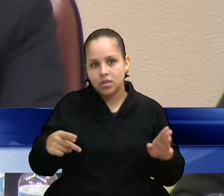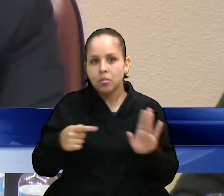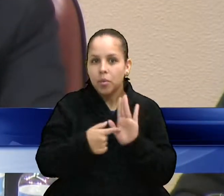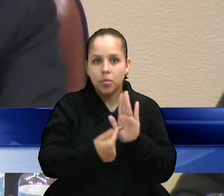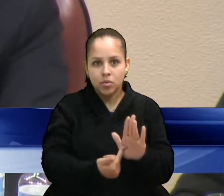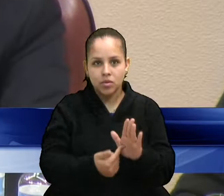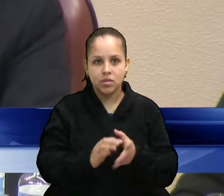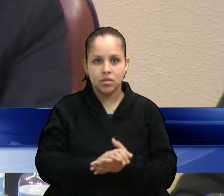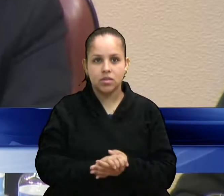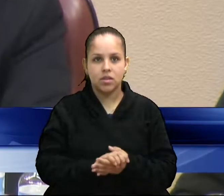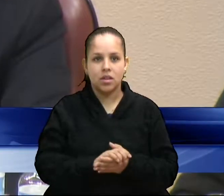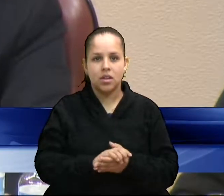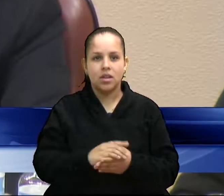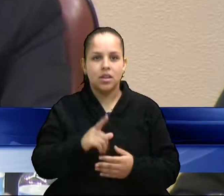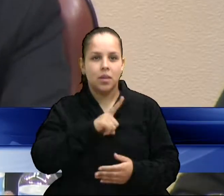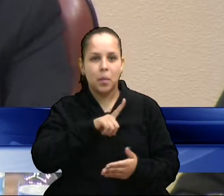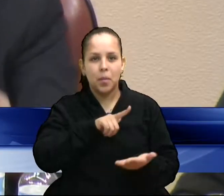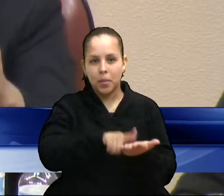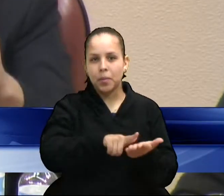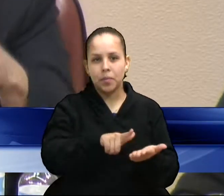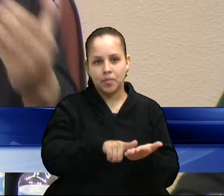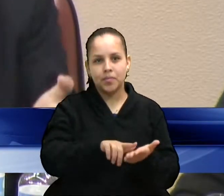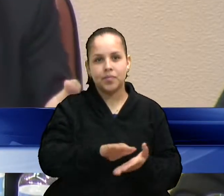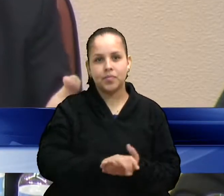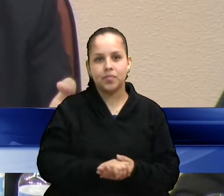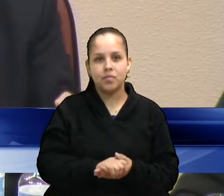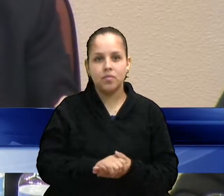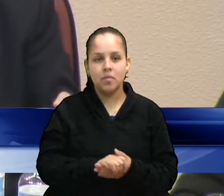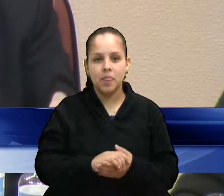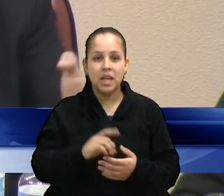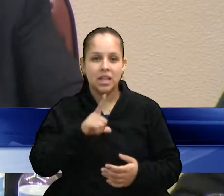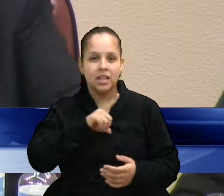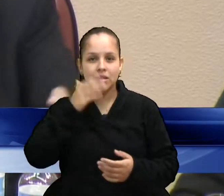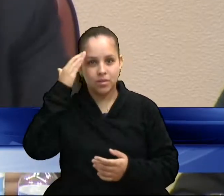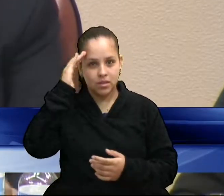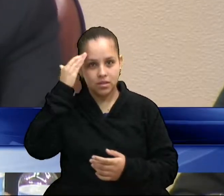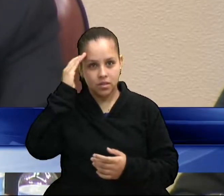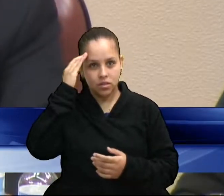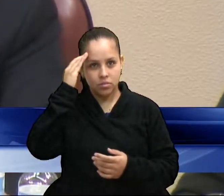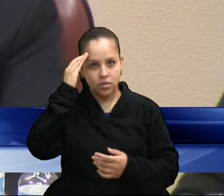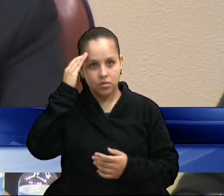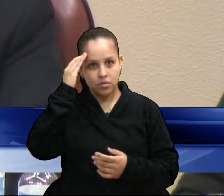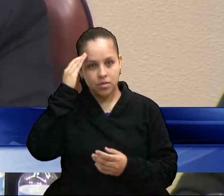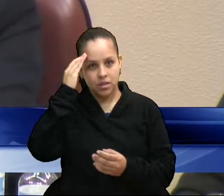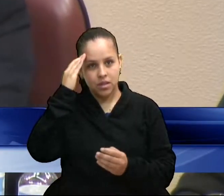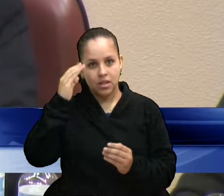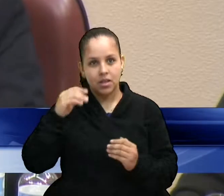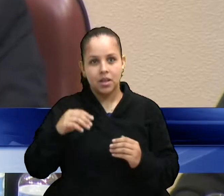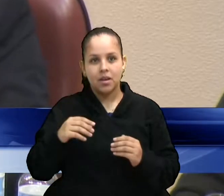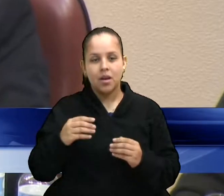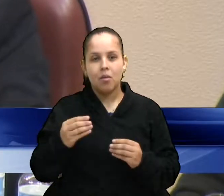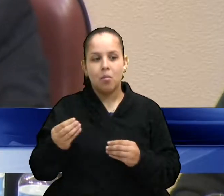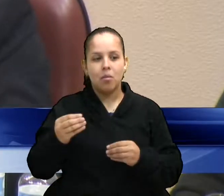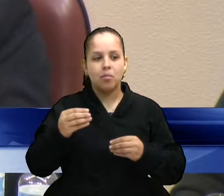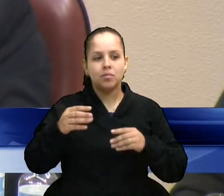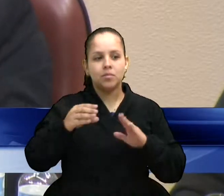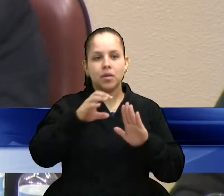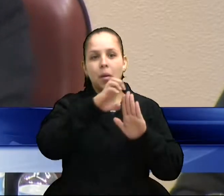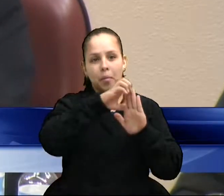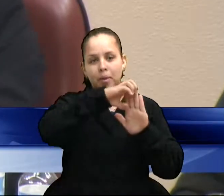seja colocado no processo, possam ter o entendimento de isso virar algumas emendas, né? Então eu quero